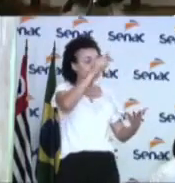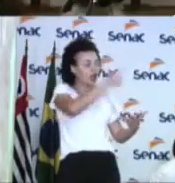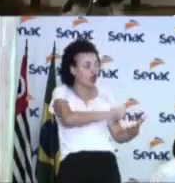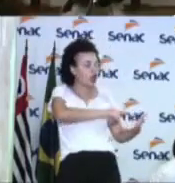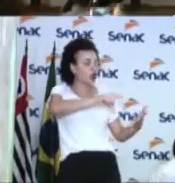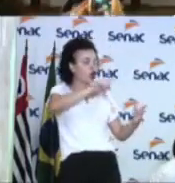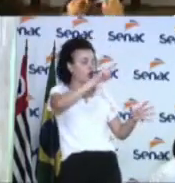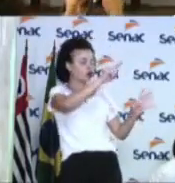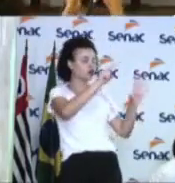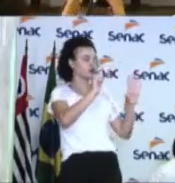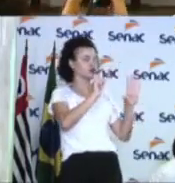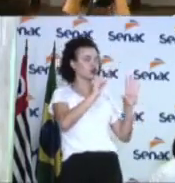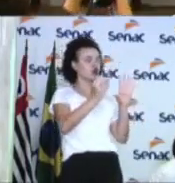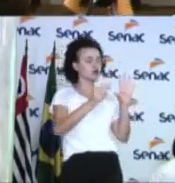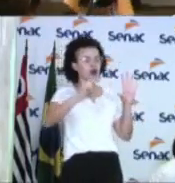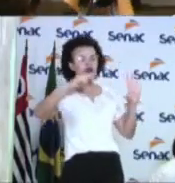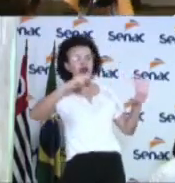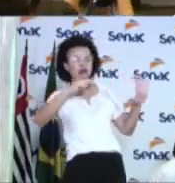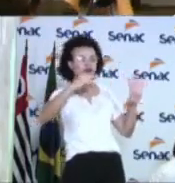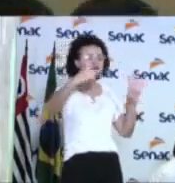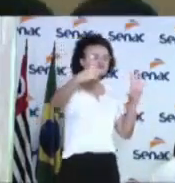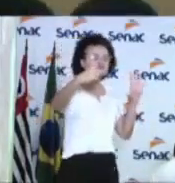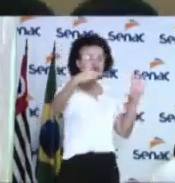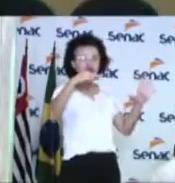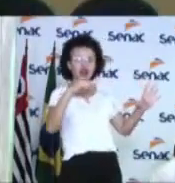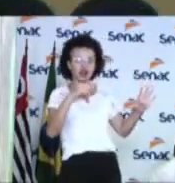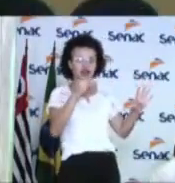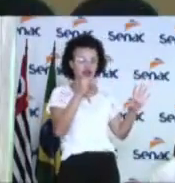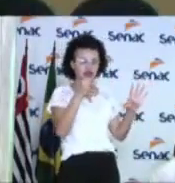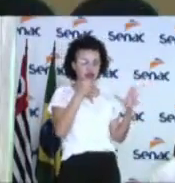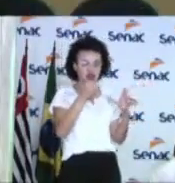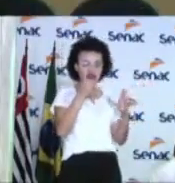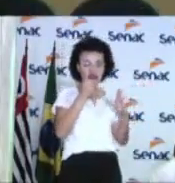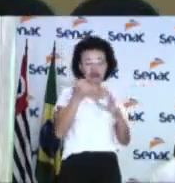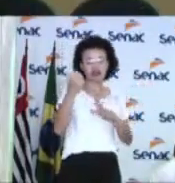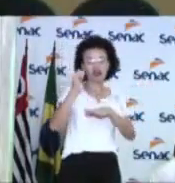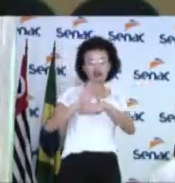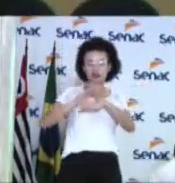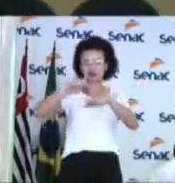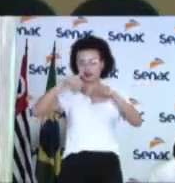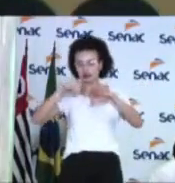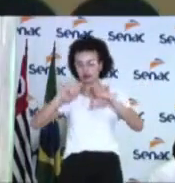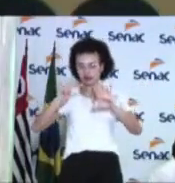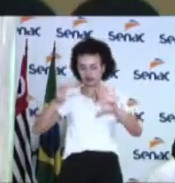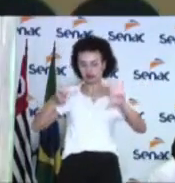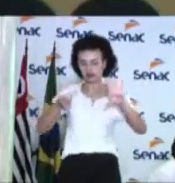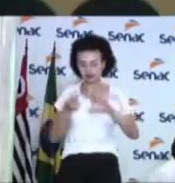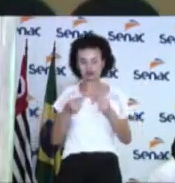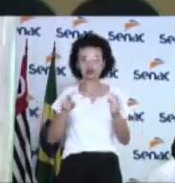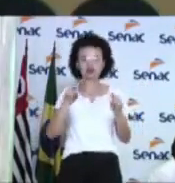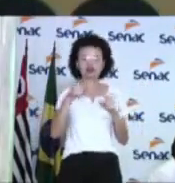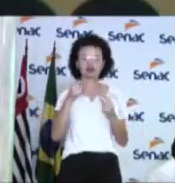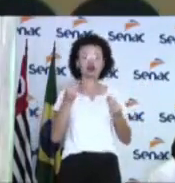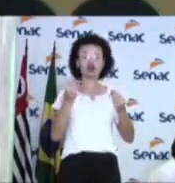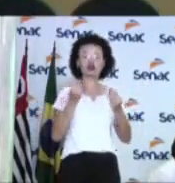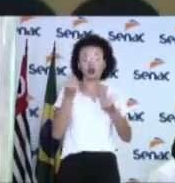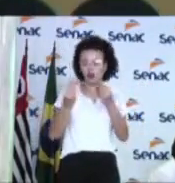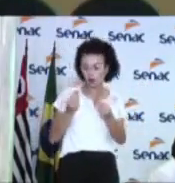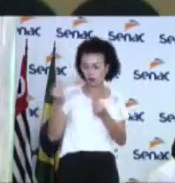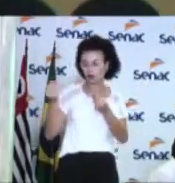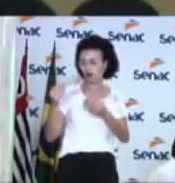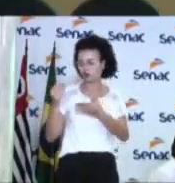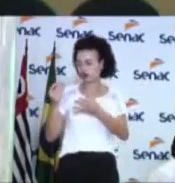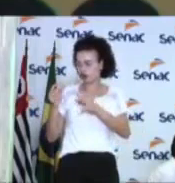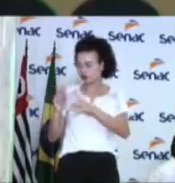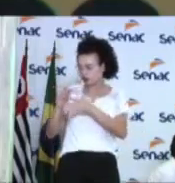nova, ou esse vinco, ou essa nova entrada de USB no banco de trás, uau. É um negócio, como que mostra, como que